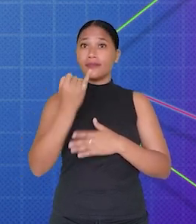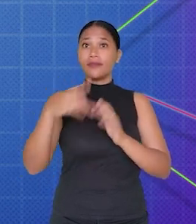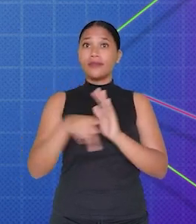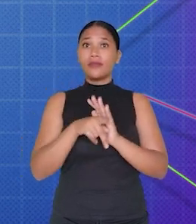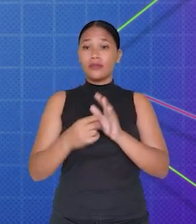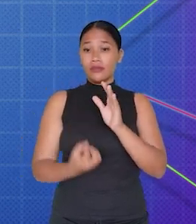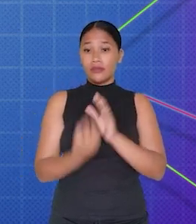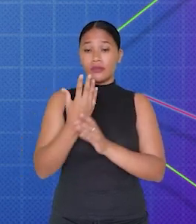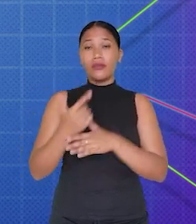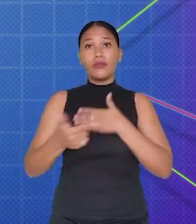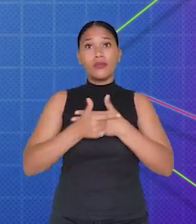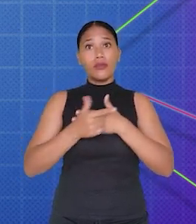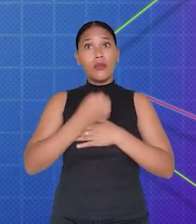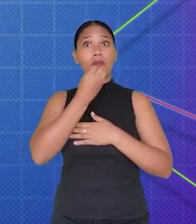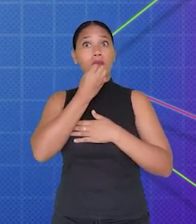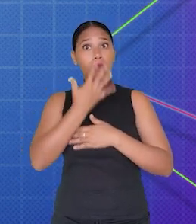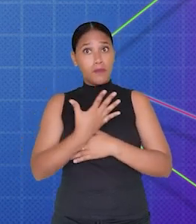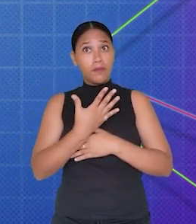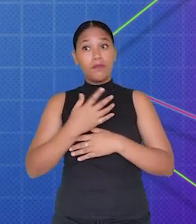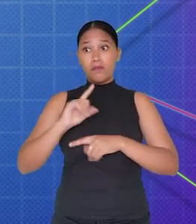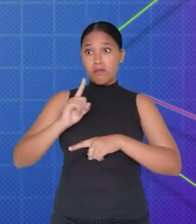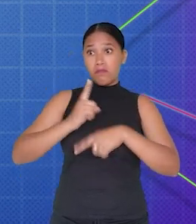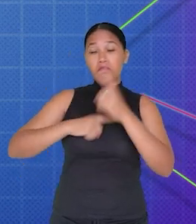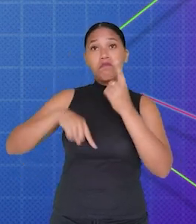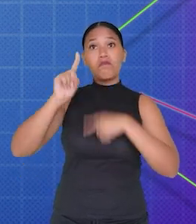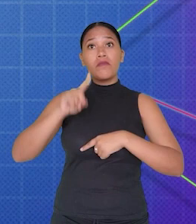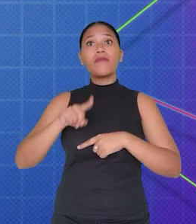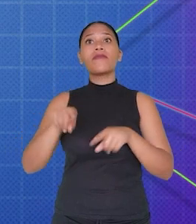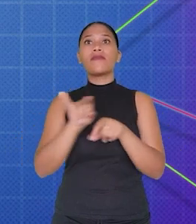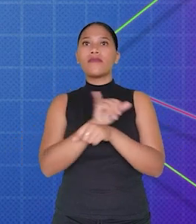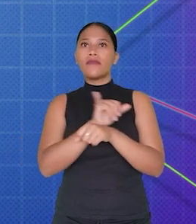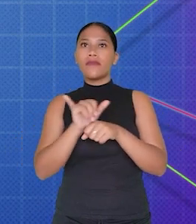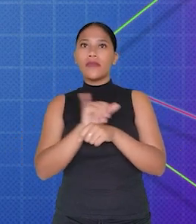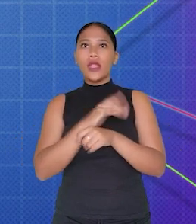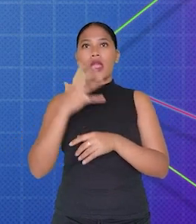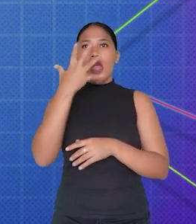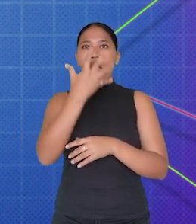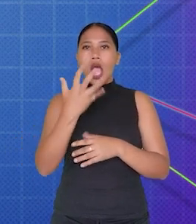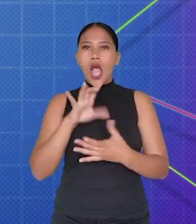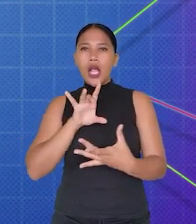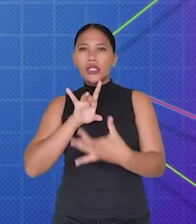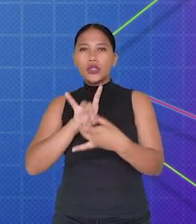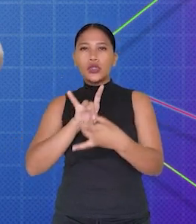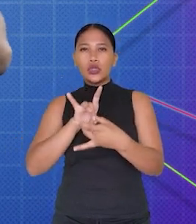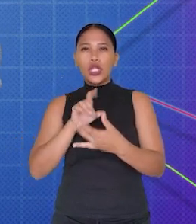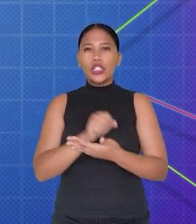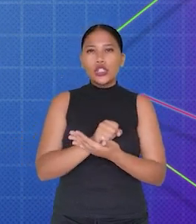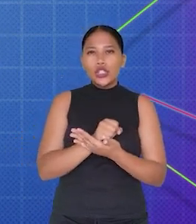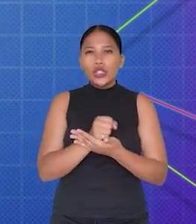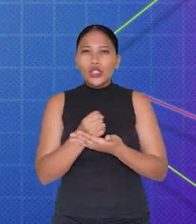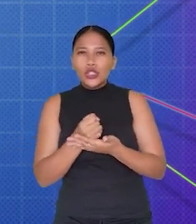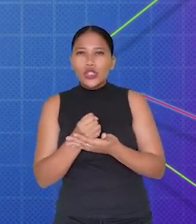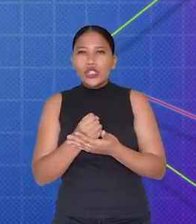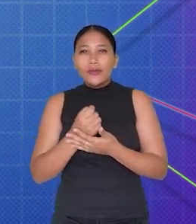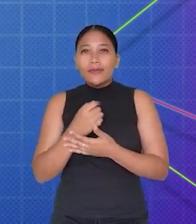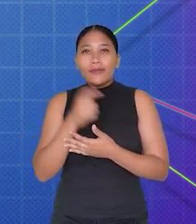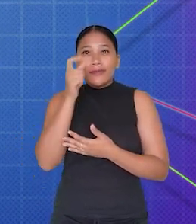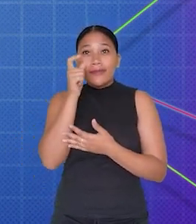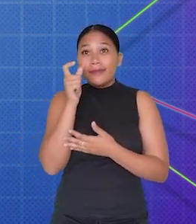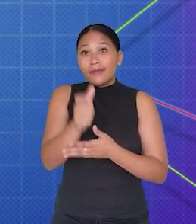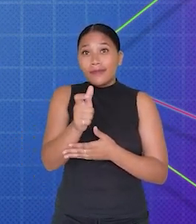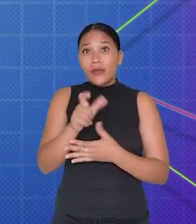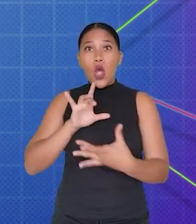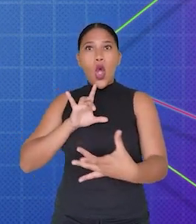da construção de personagens bem-sucedidos e é uma ferramenta valiosa para envolver os jogadores com toda a história e aumentar